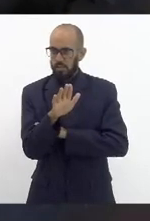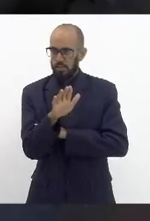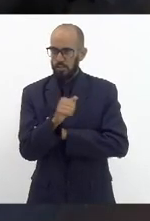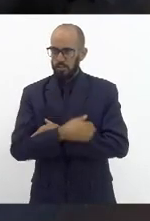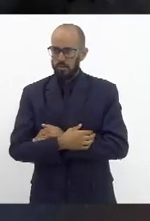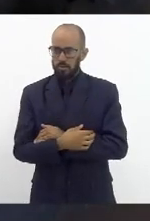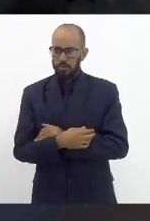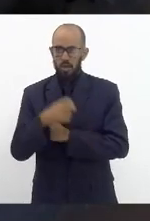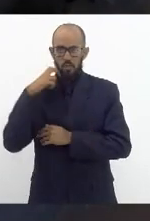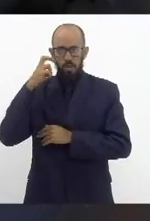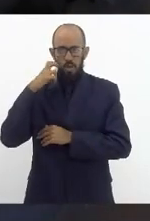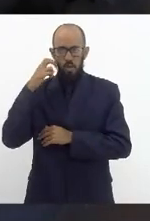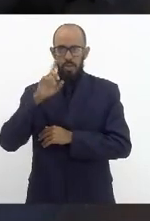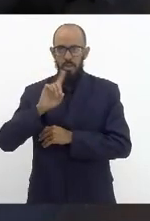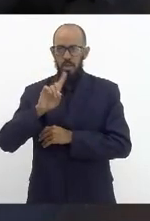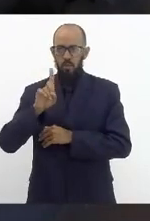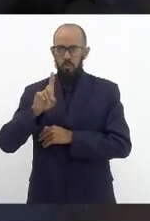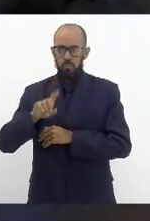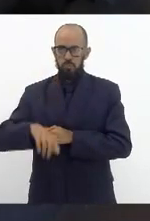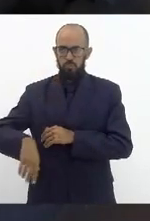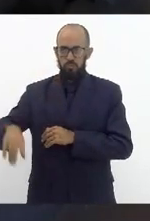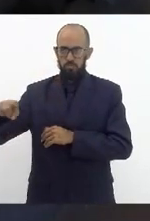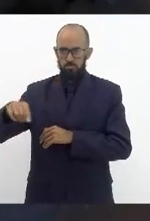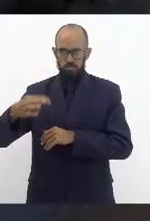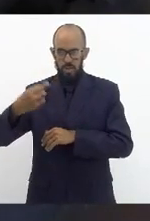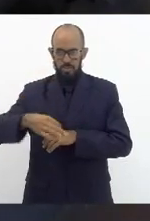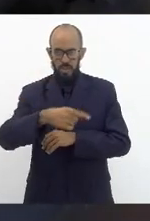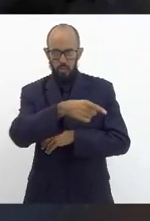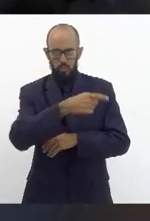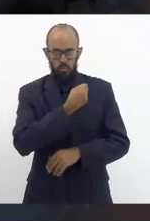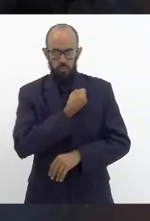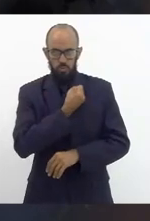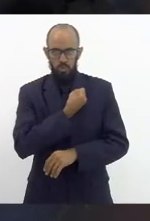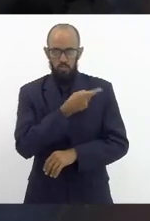Fica com vergonha não, hein, gente. Tá certo o número, então?